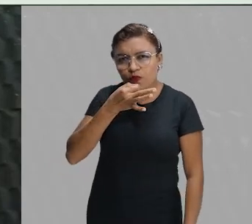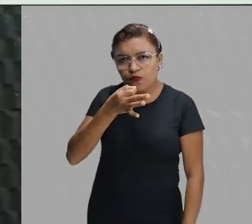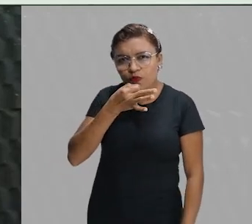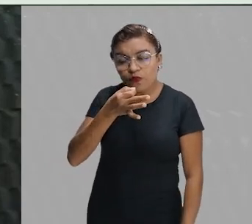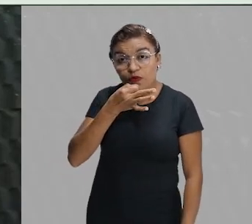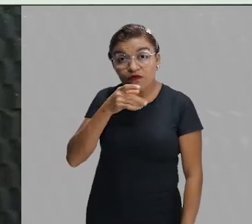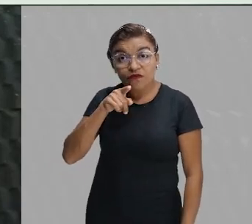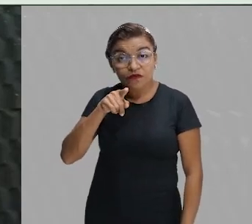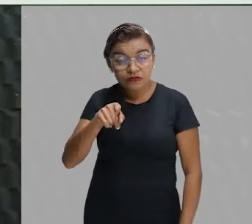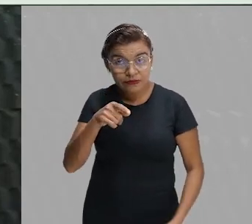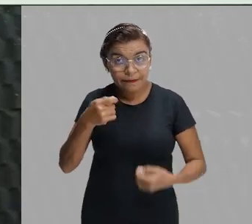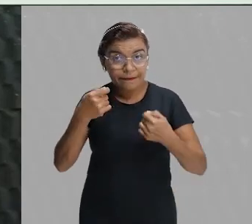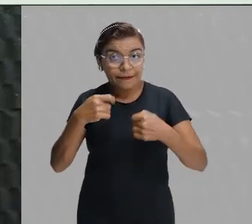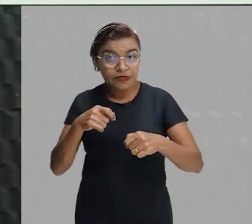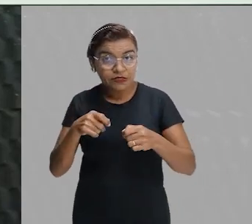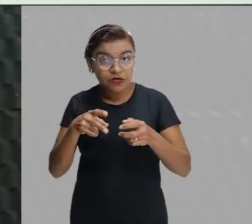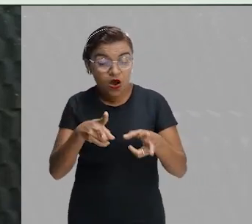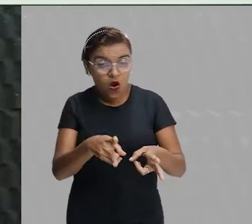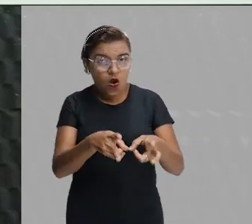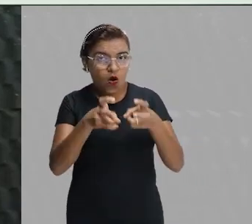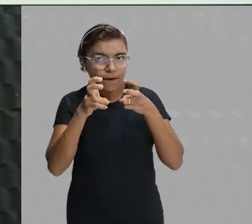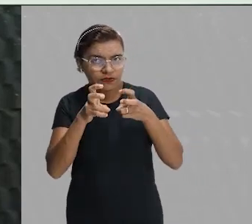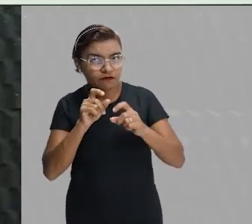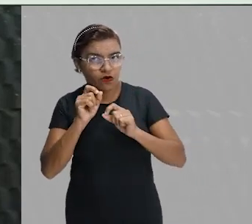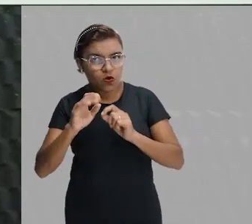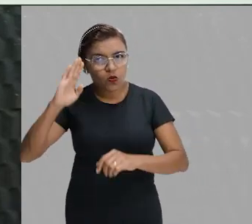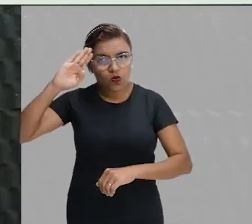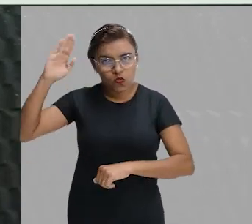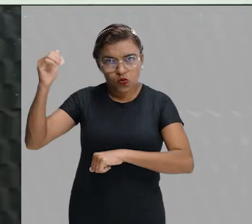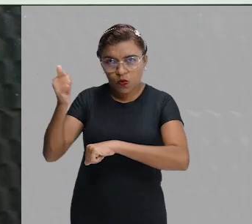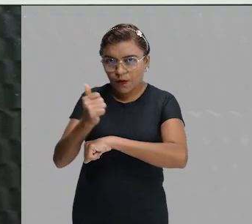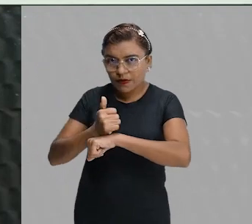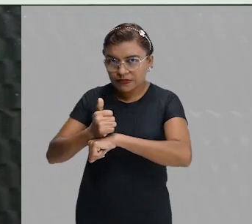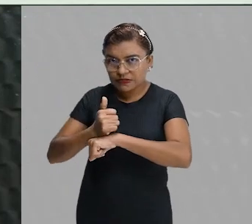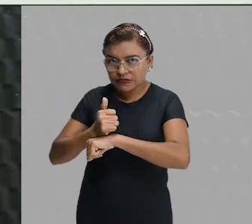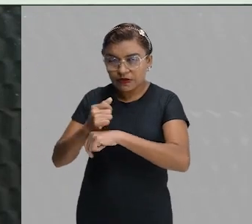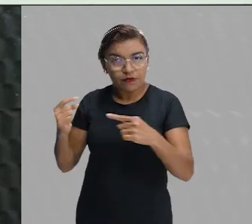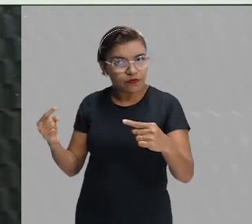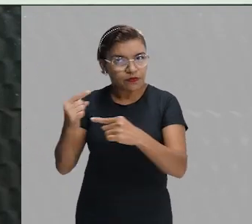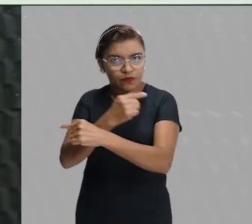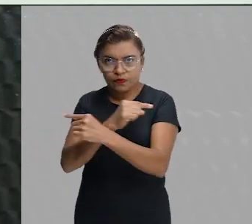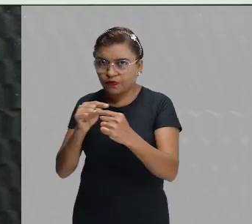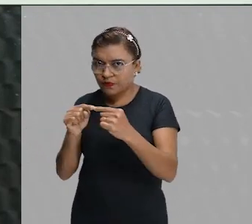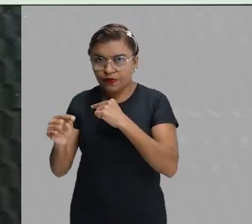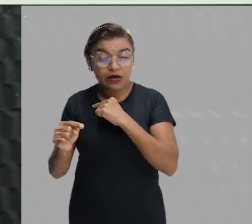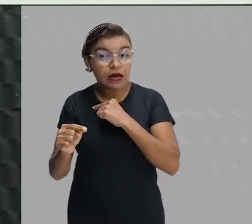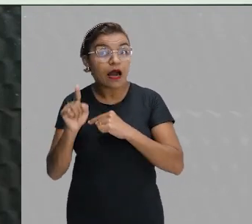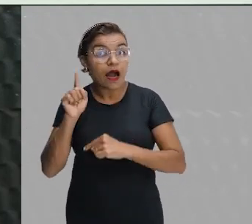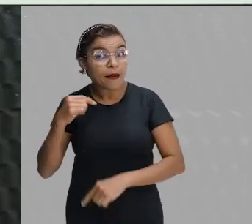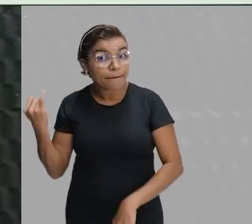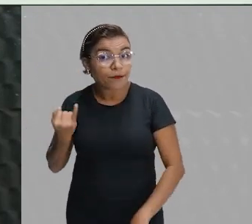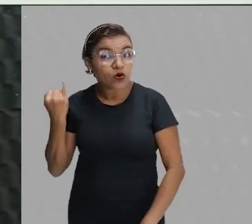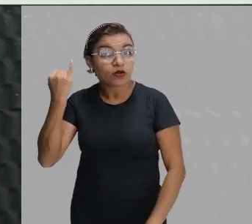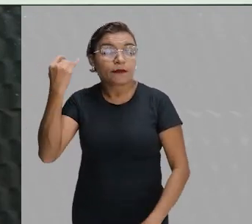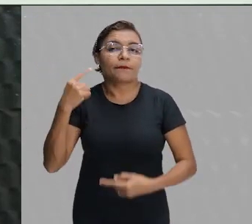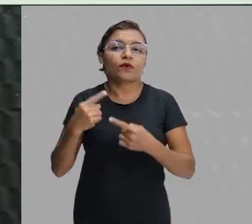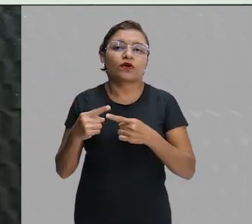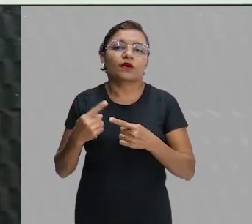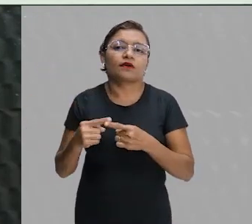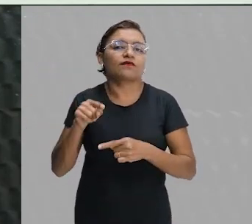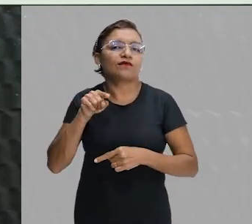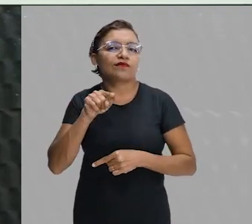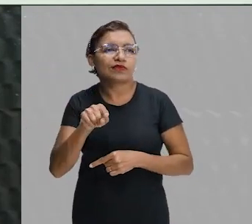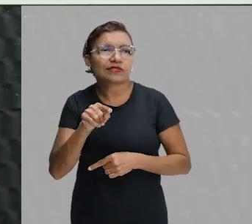você tem que observar que este princípio da não contradição, tá, ele é importantíssimo. Por quê? Você não